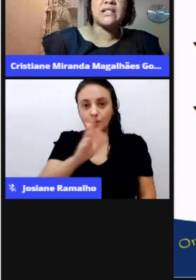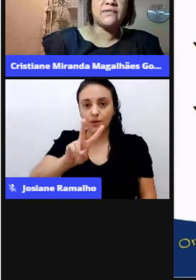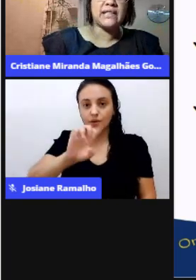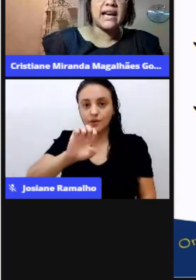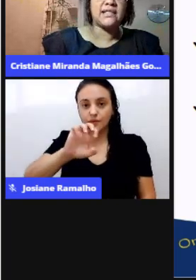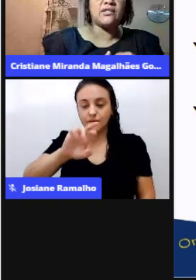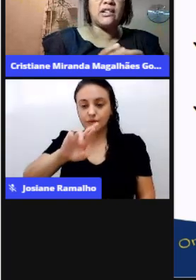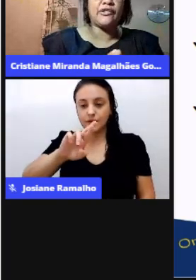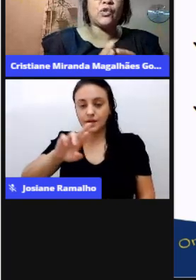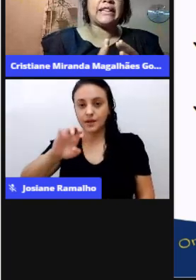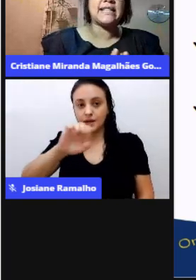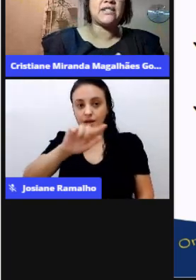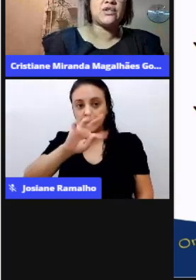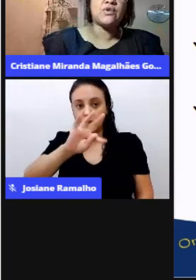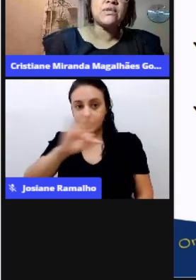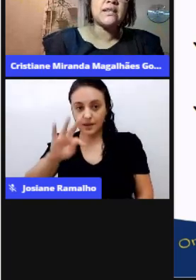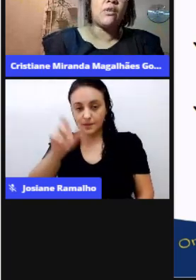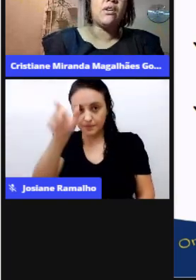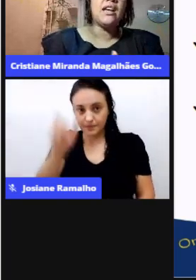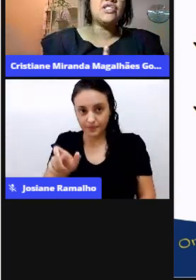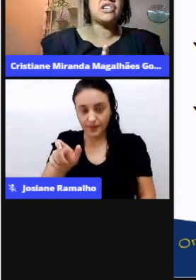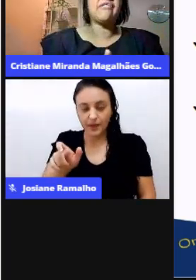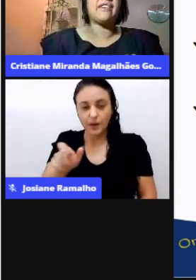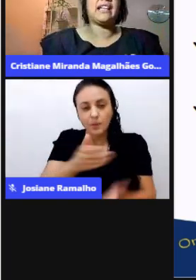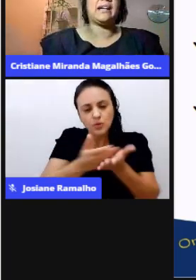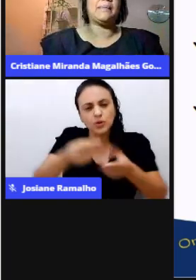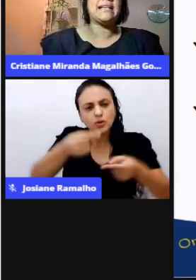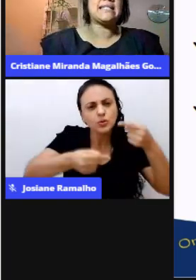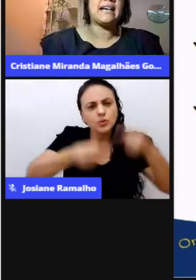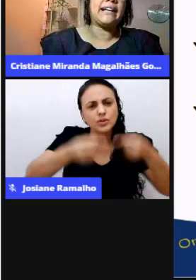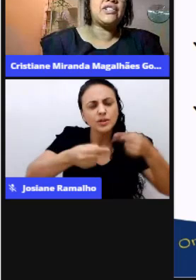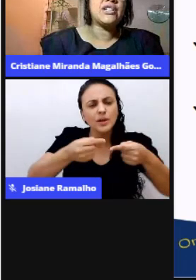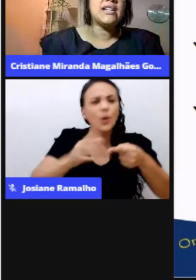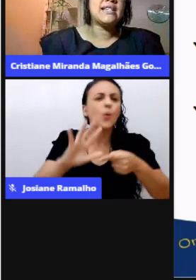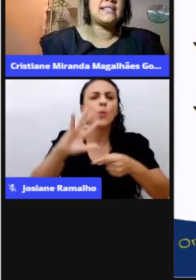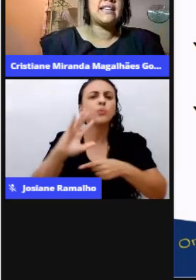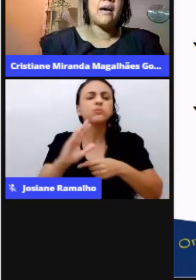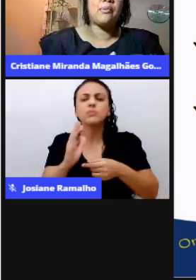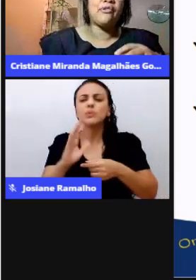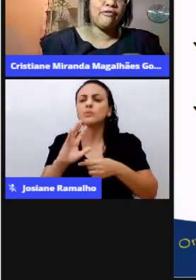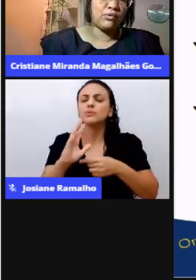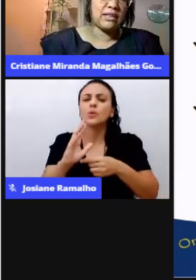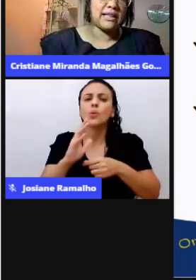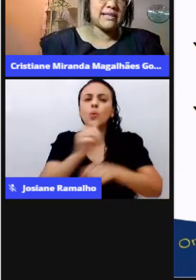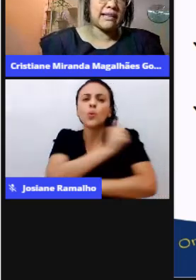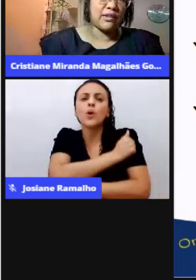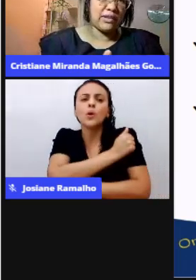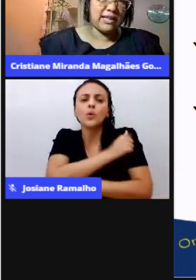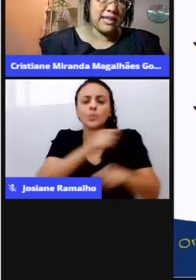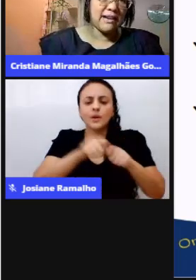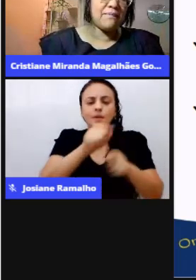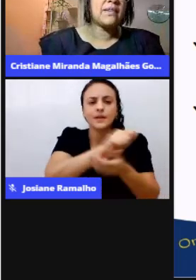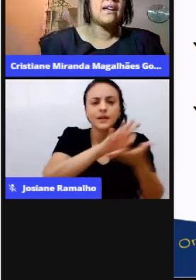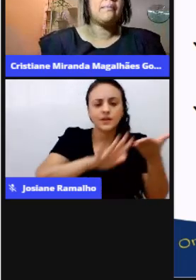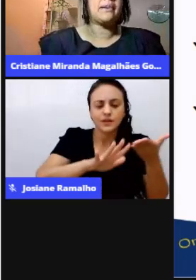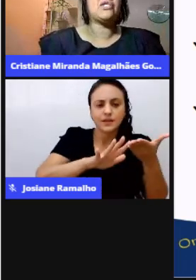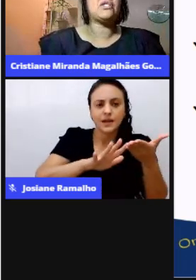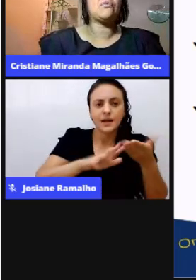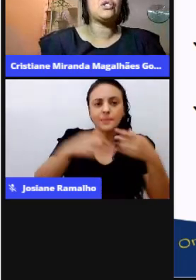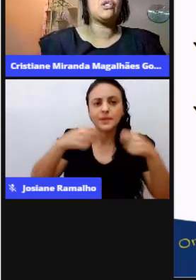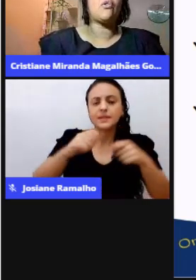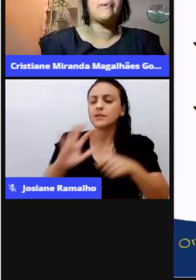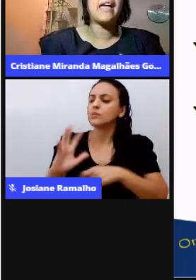as suas atividades. Então, ele ficou nessa discussão. Chevalard, mais tarde, se aprofunda dessa teoria